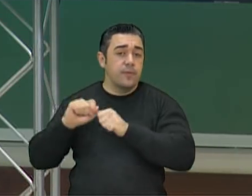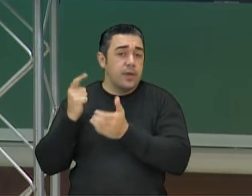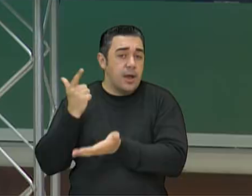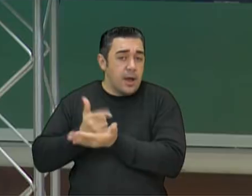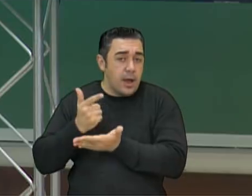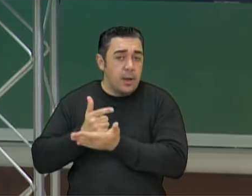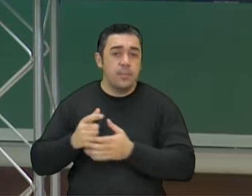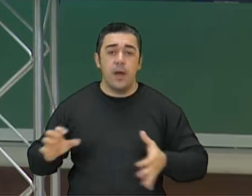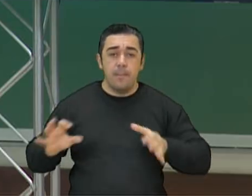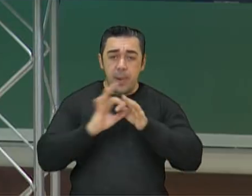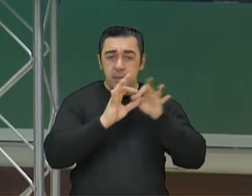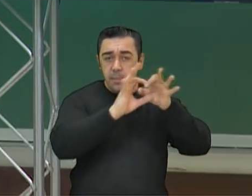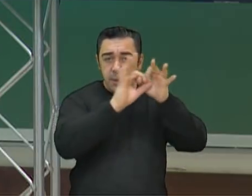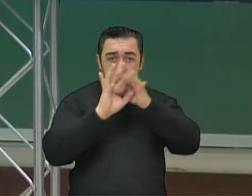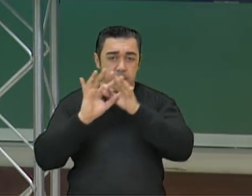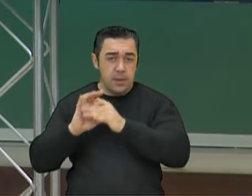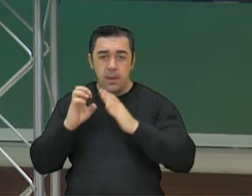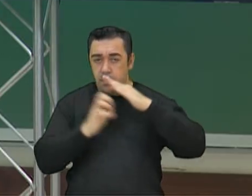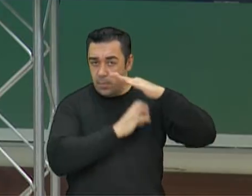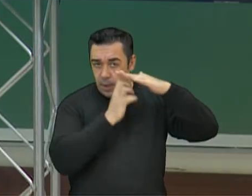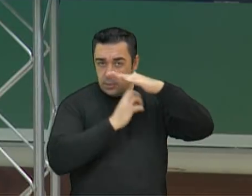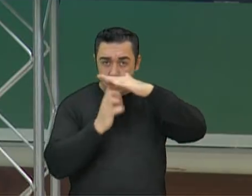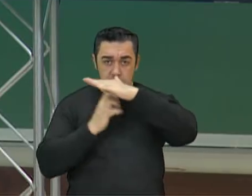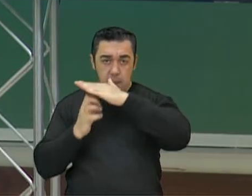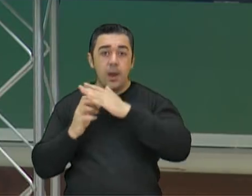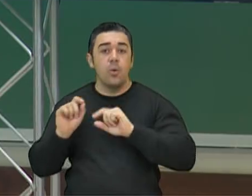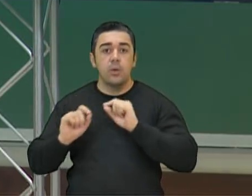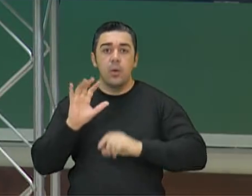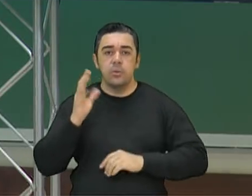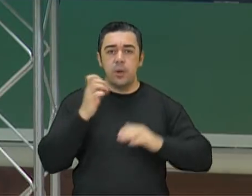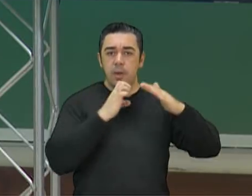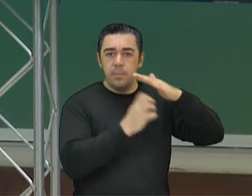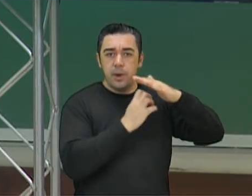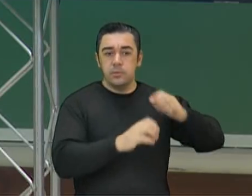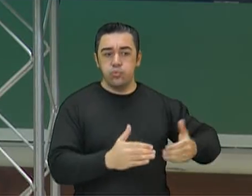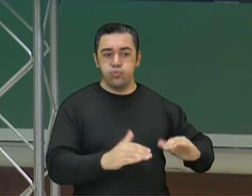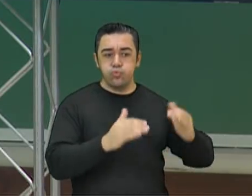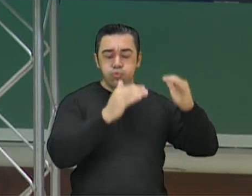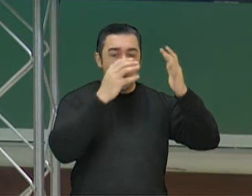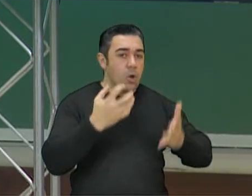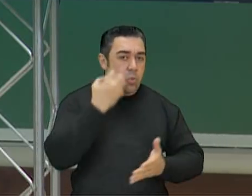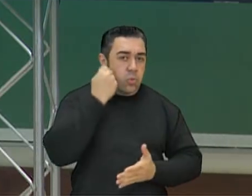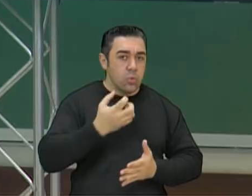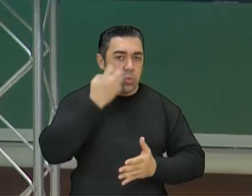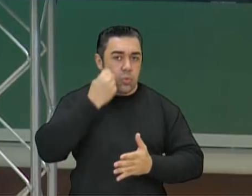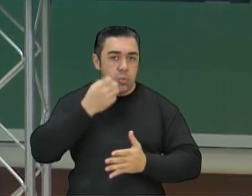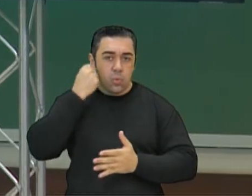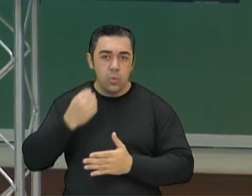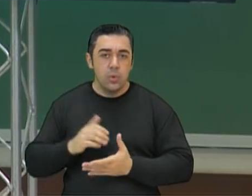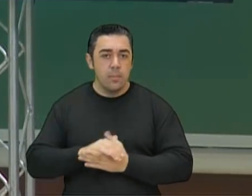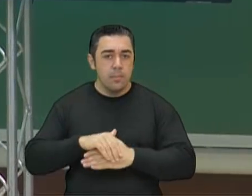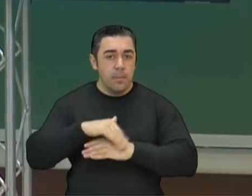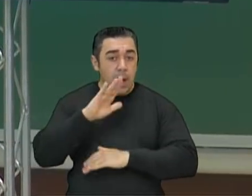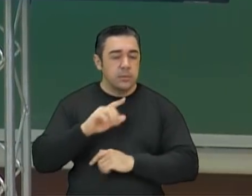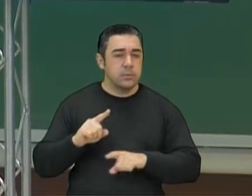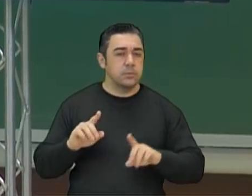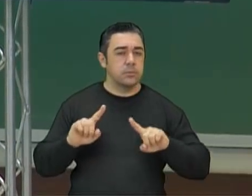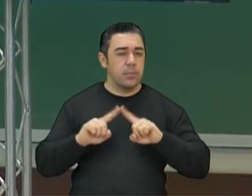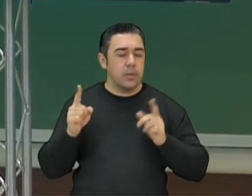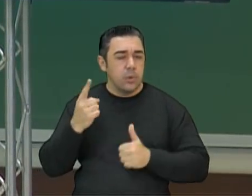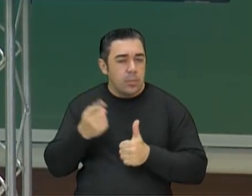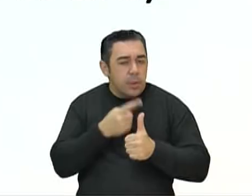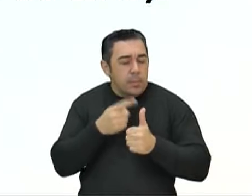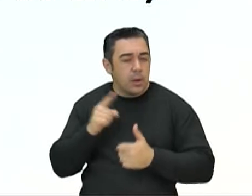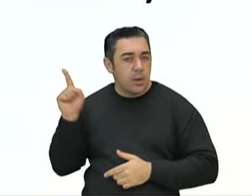Parceria com grandes empresários, e esses empresários aumentavam seus lucros nessas parcerias com o governo. Mas, nesse meu primeiro item, está aqui,